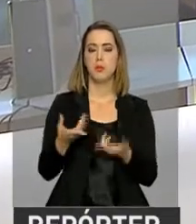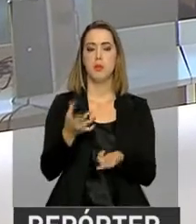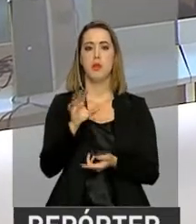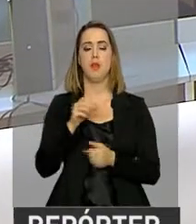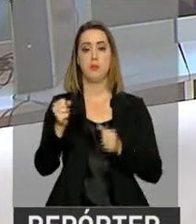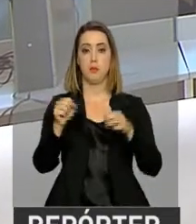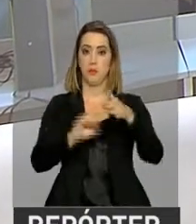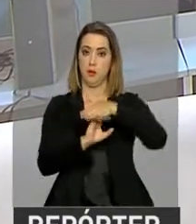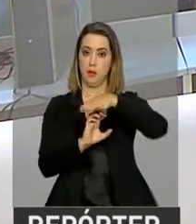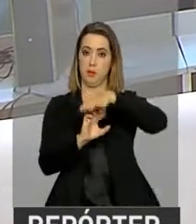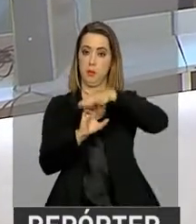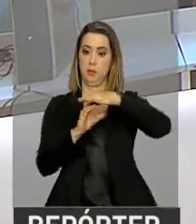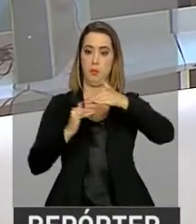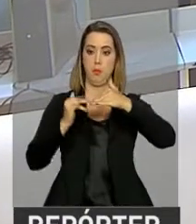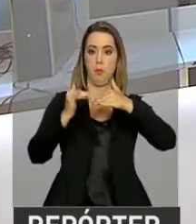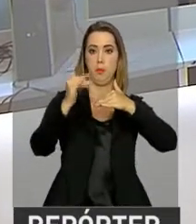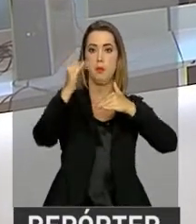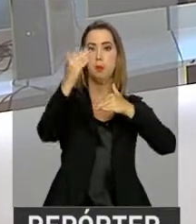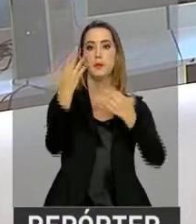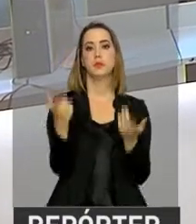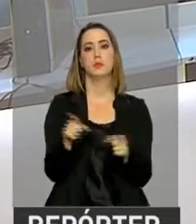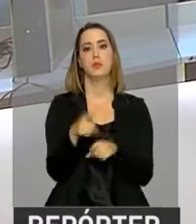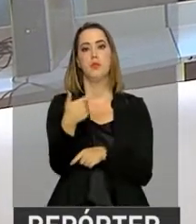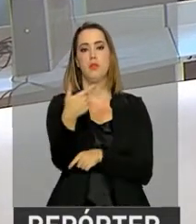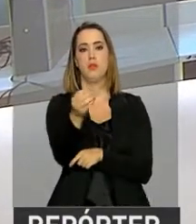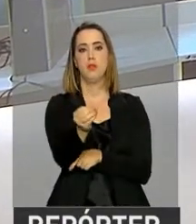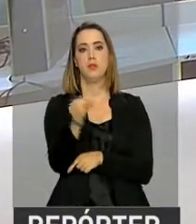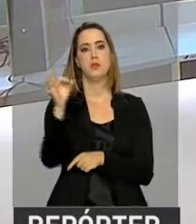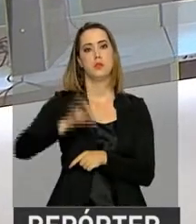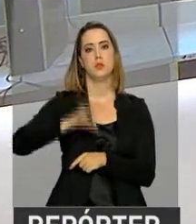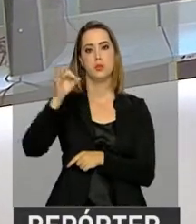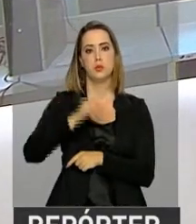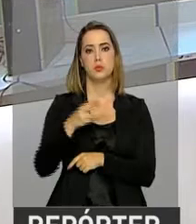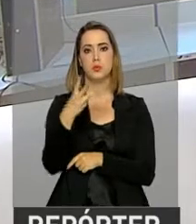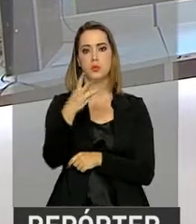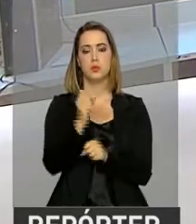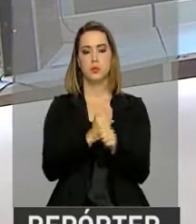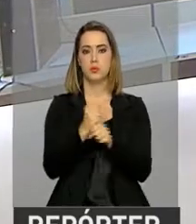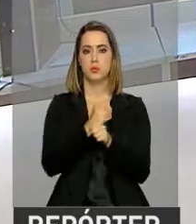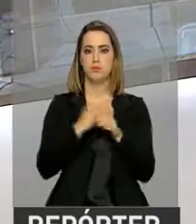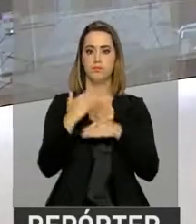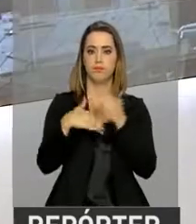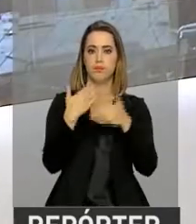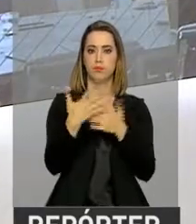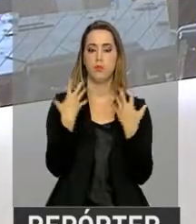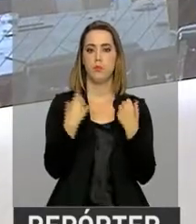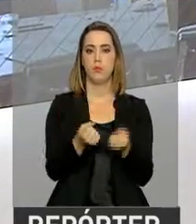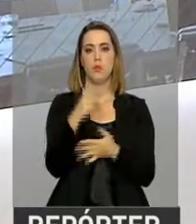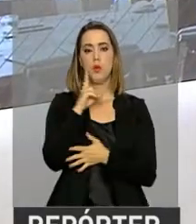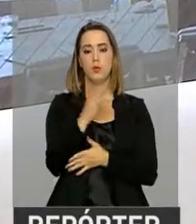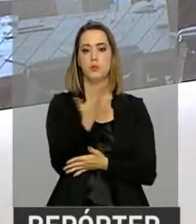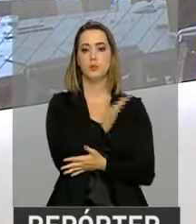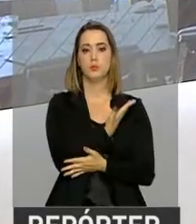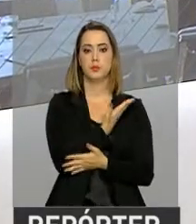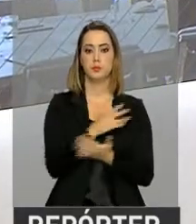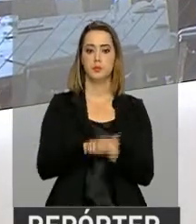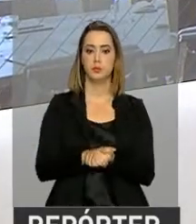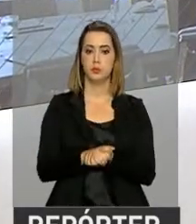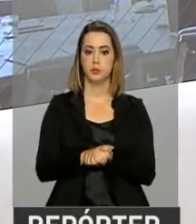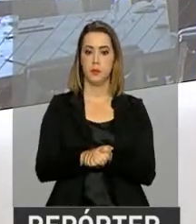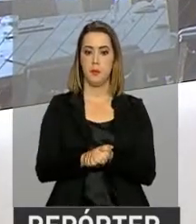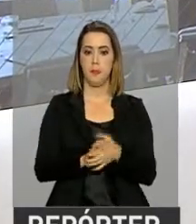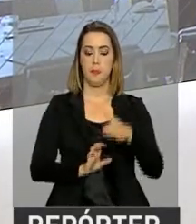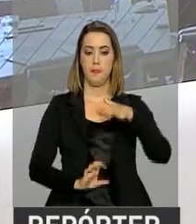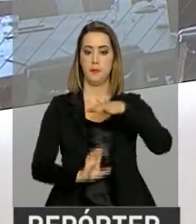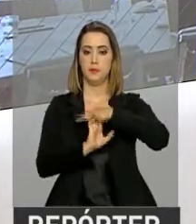que conseguem aumentar em pelo menos 20% o número de funcionários por 3 anos seguidos. Vamos ver então aqui no telão. Essas